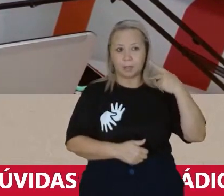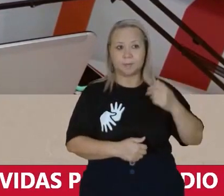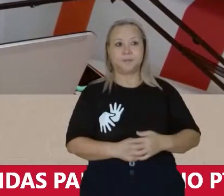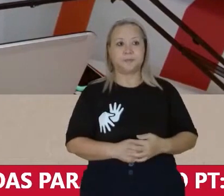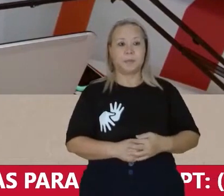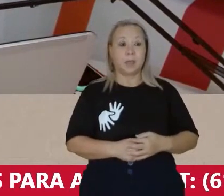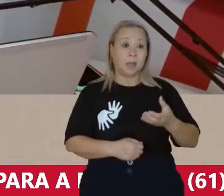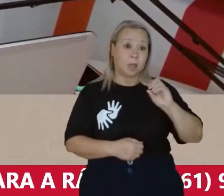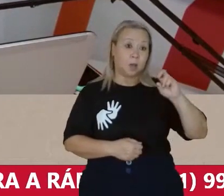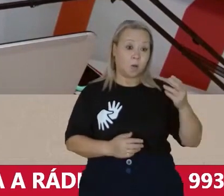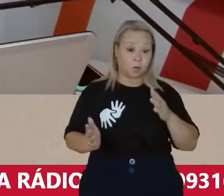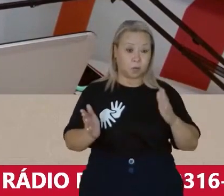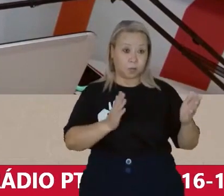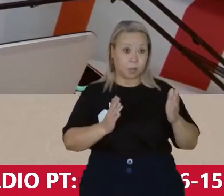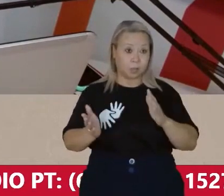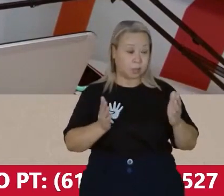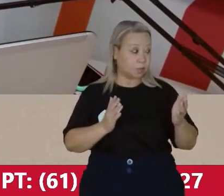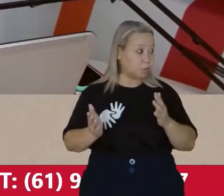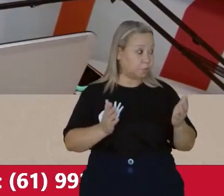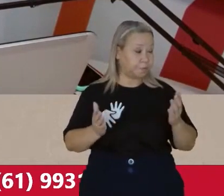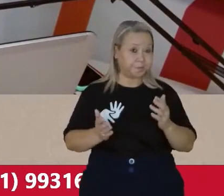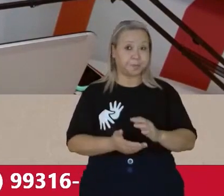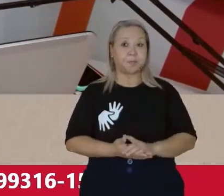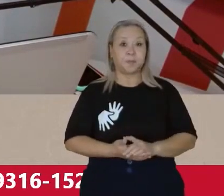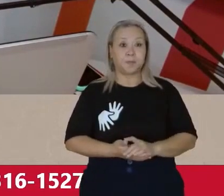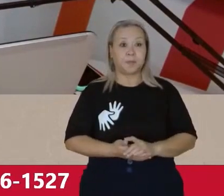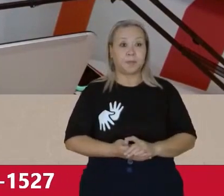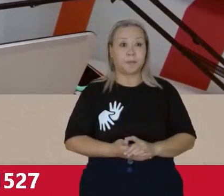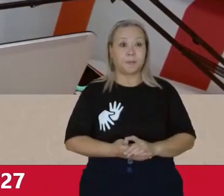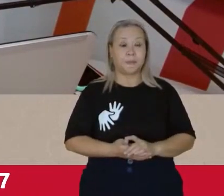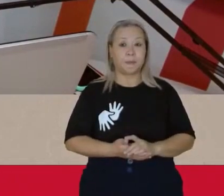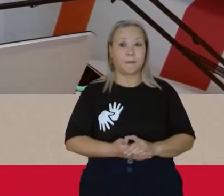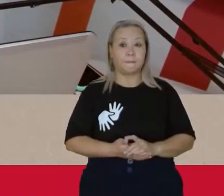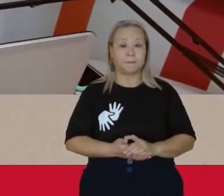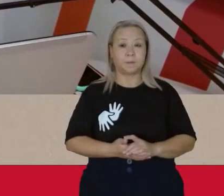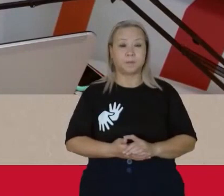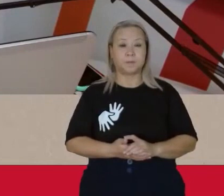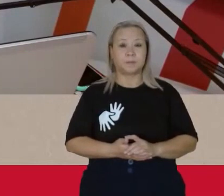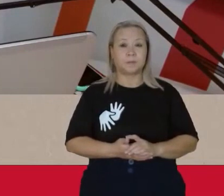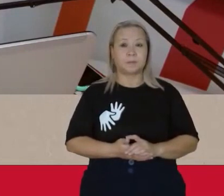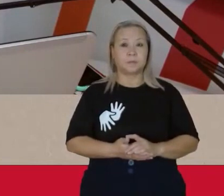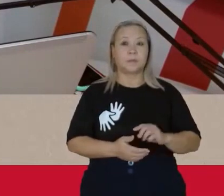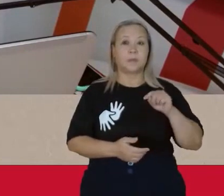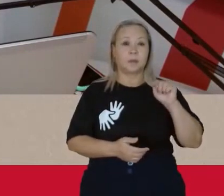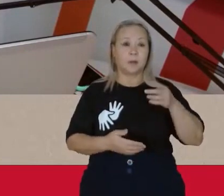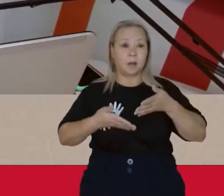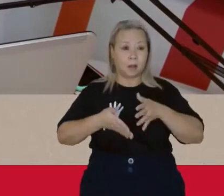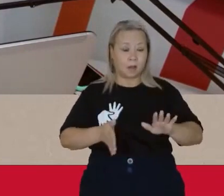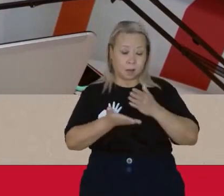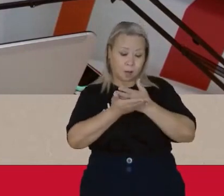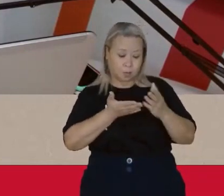outros partidos que também se opõem, né, a essa orientação genocida do governo federal. E ela nasce em